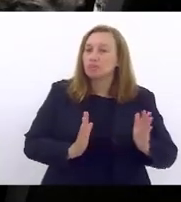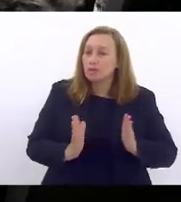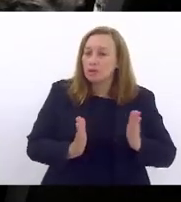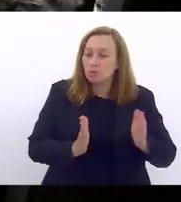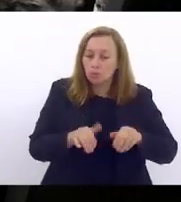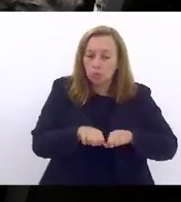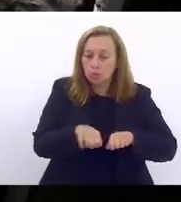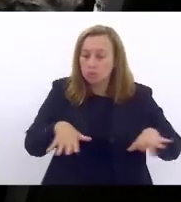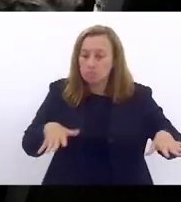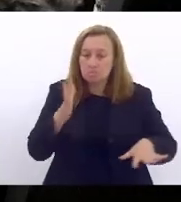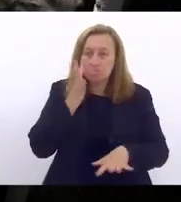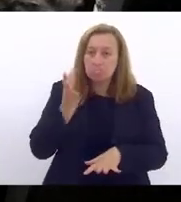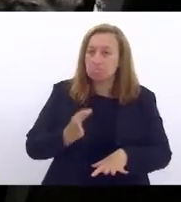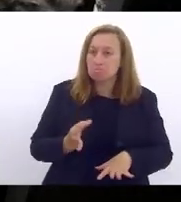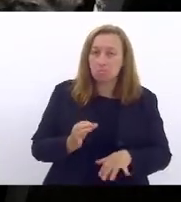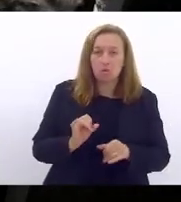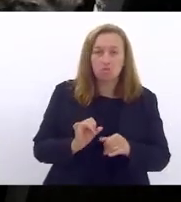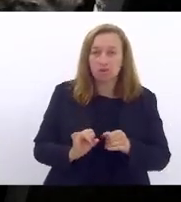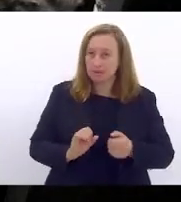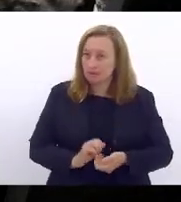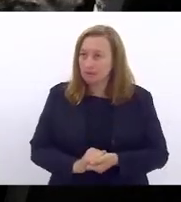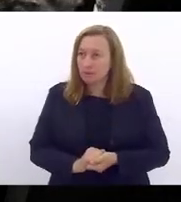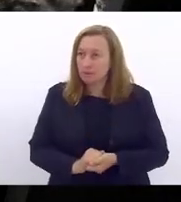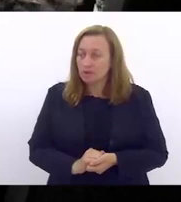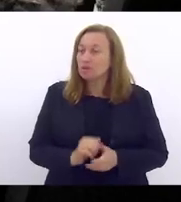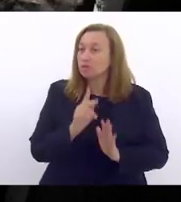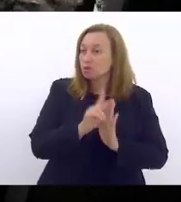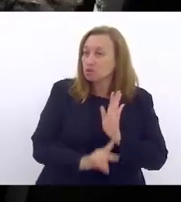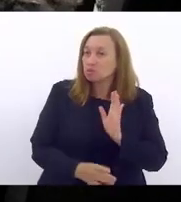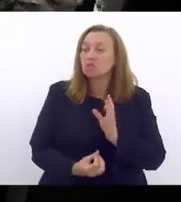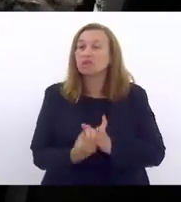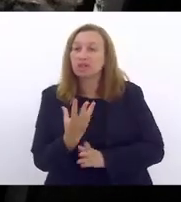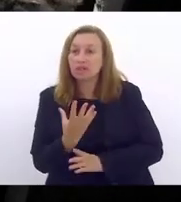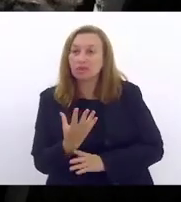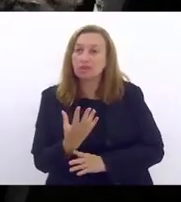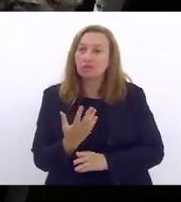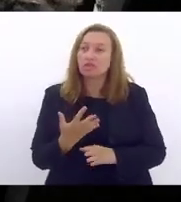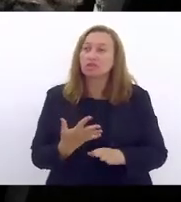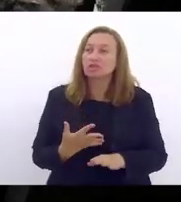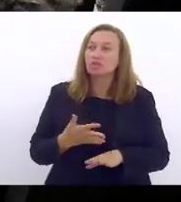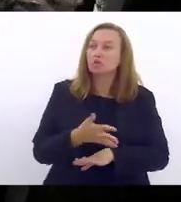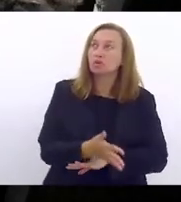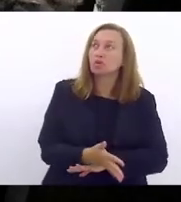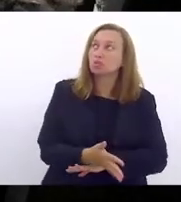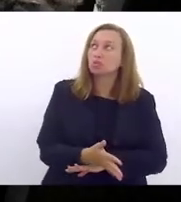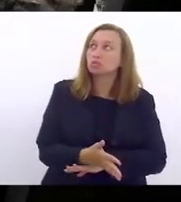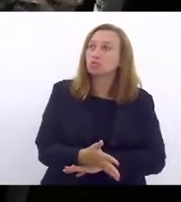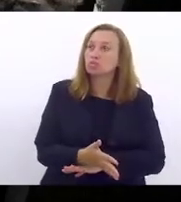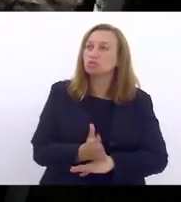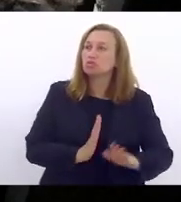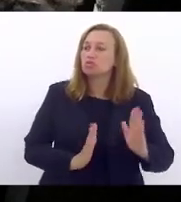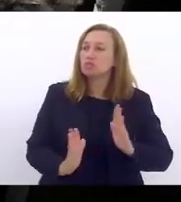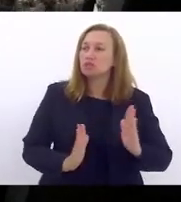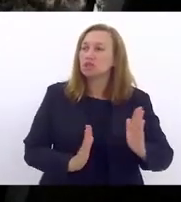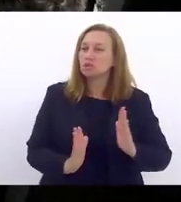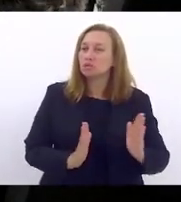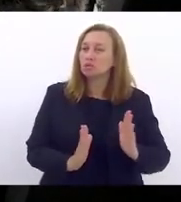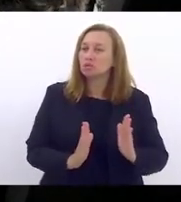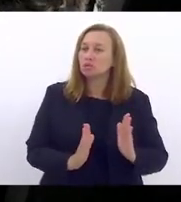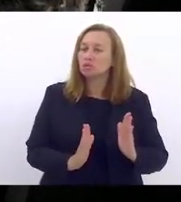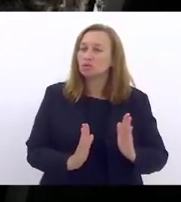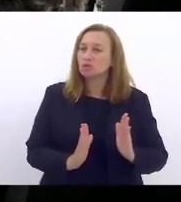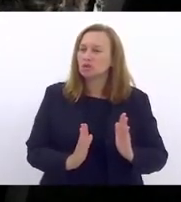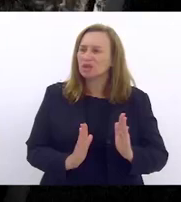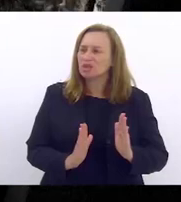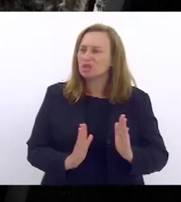não sabia o que fazer. E esse projeto foi criado porque a gente entrou num estágio de isolamento social.